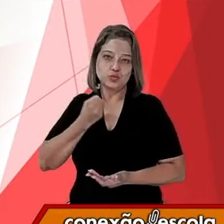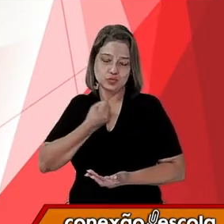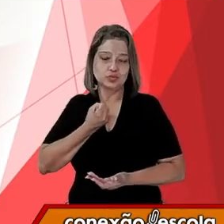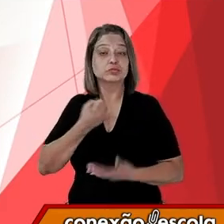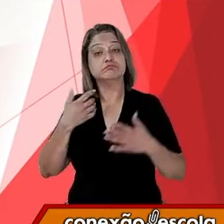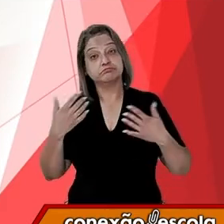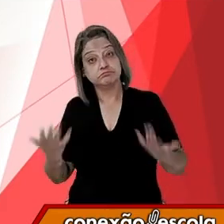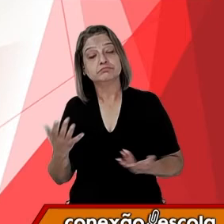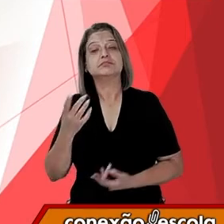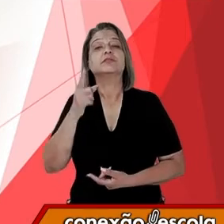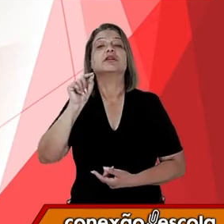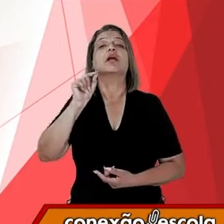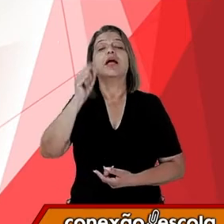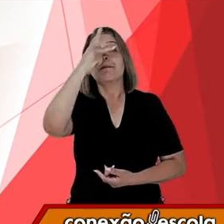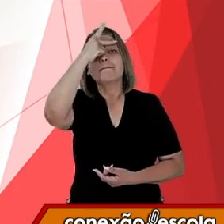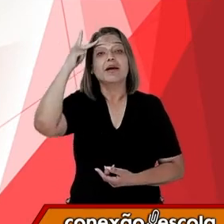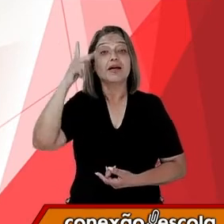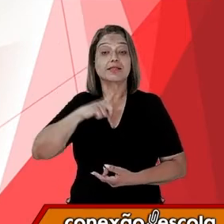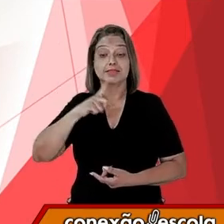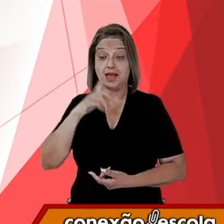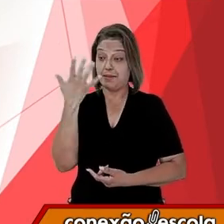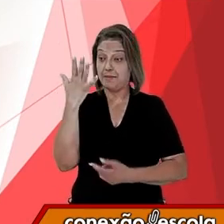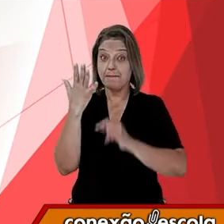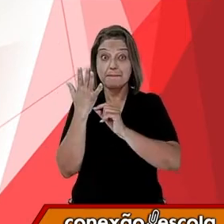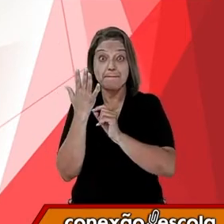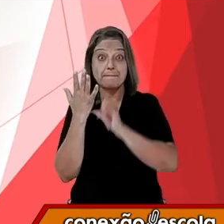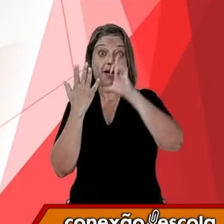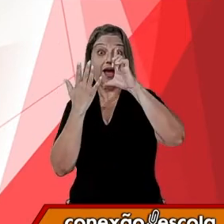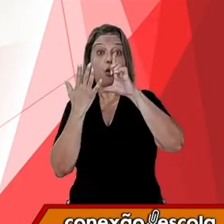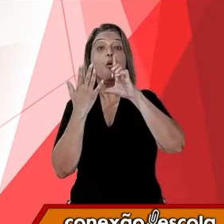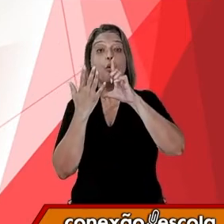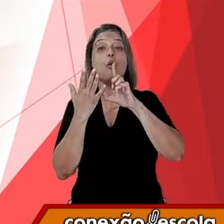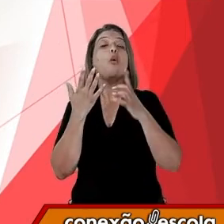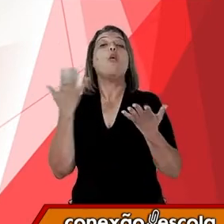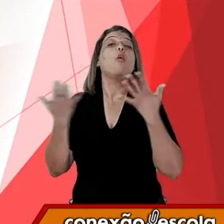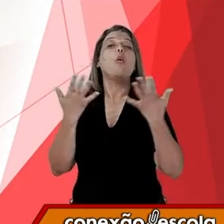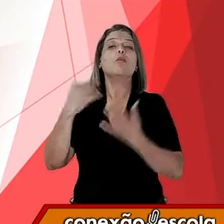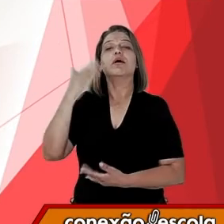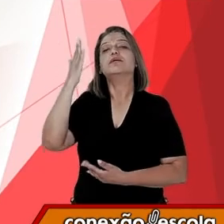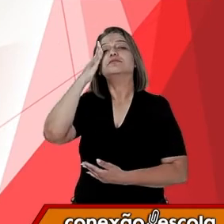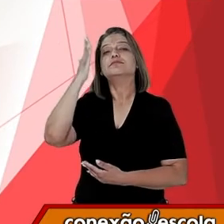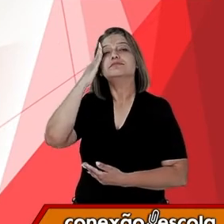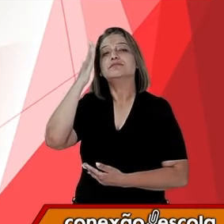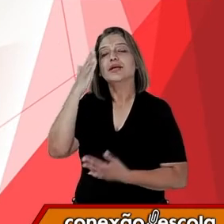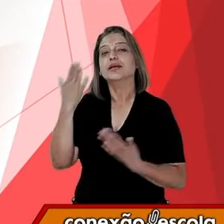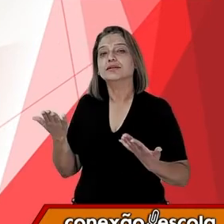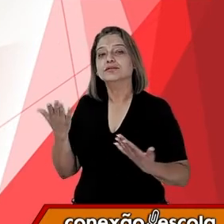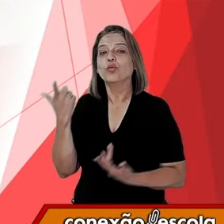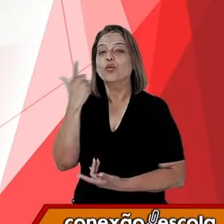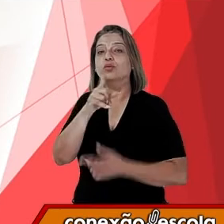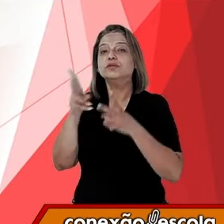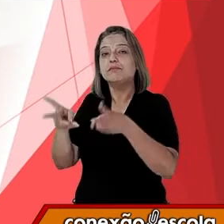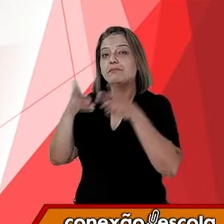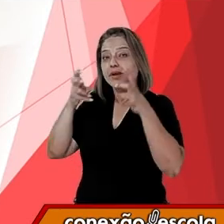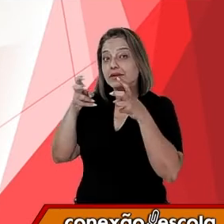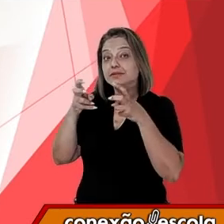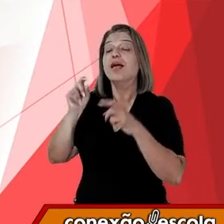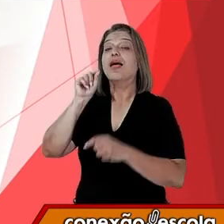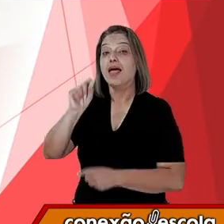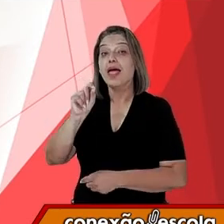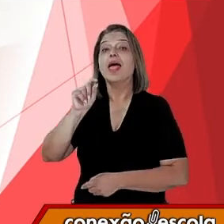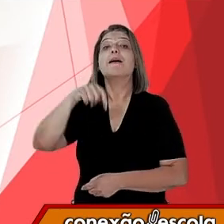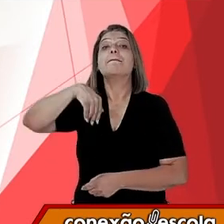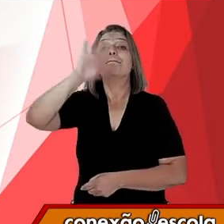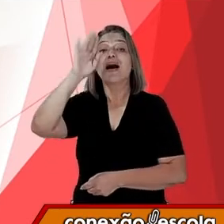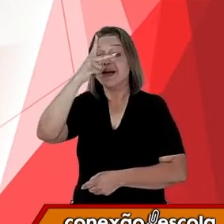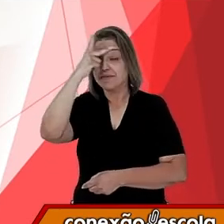Então, quem possui o palmo maior? Como é possível saber? Quem possui o palmo maior é